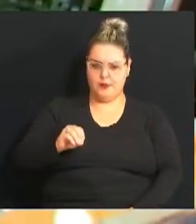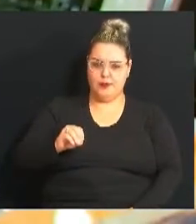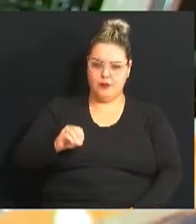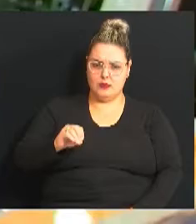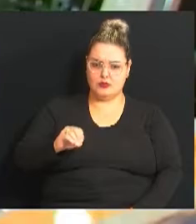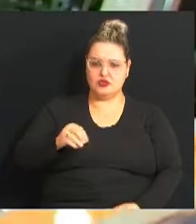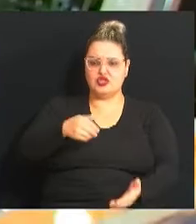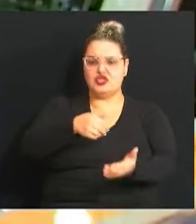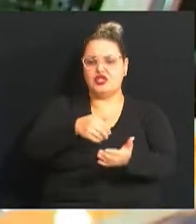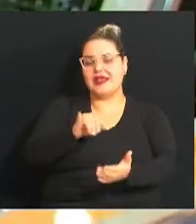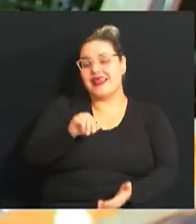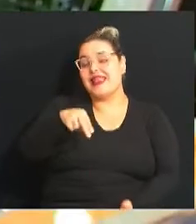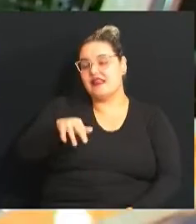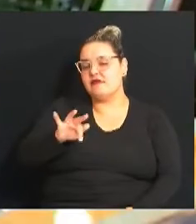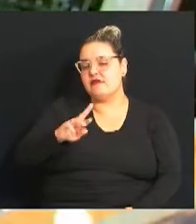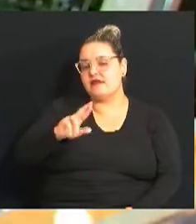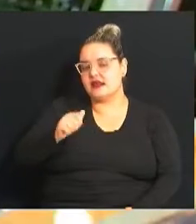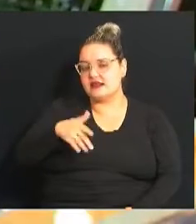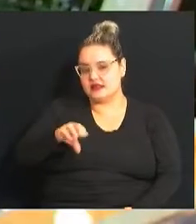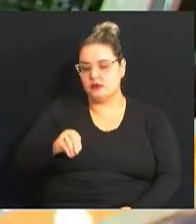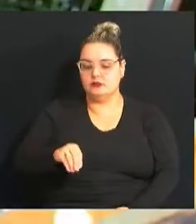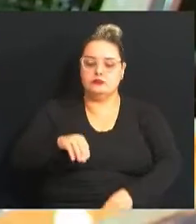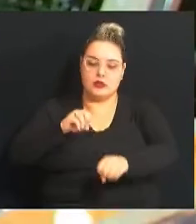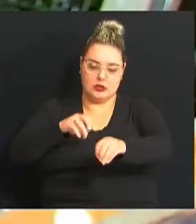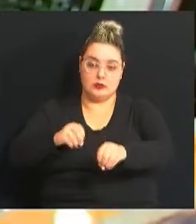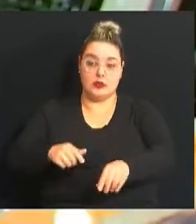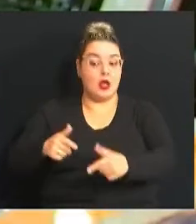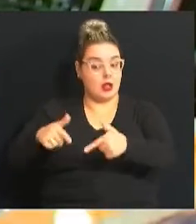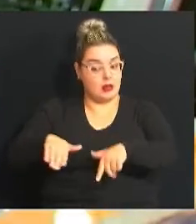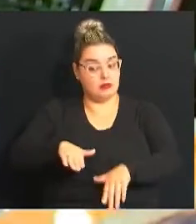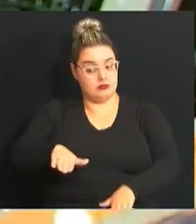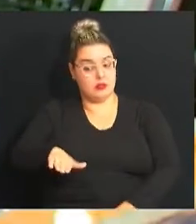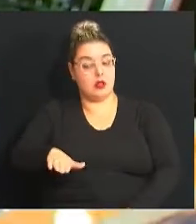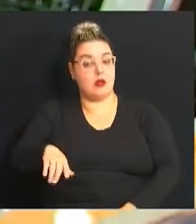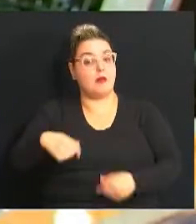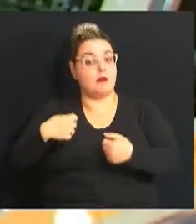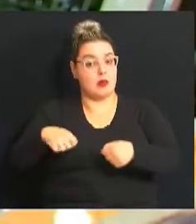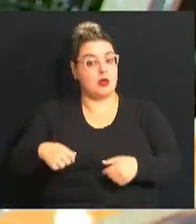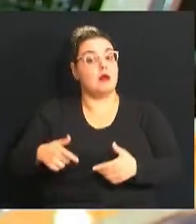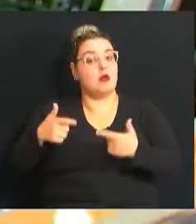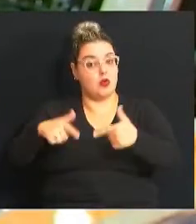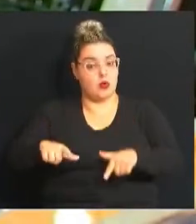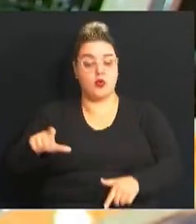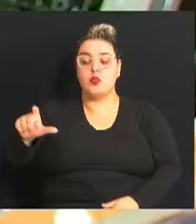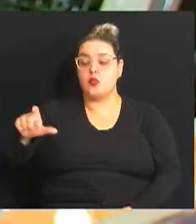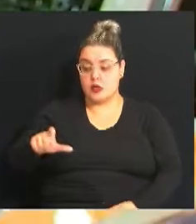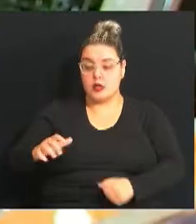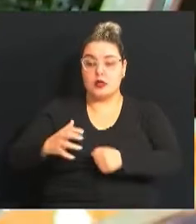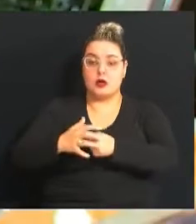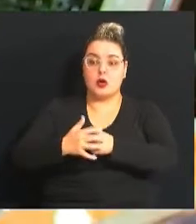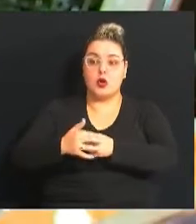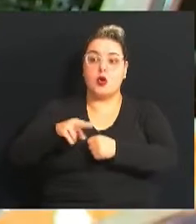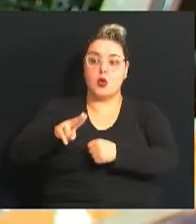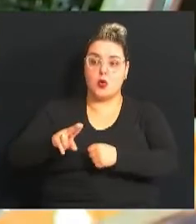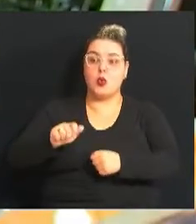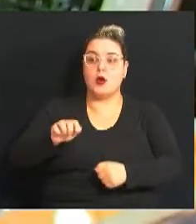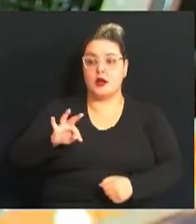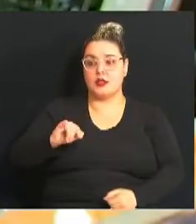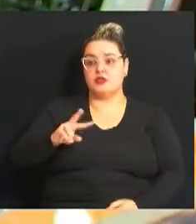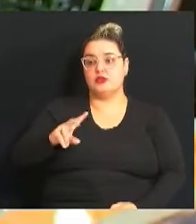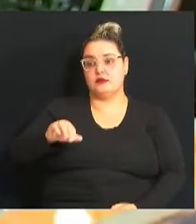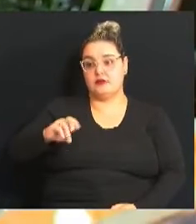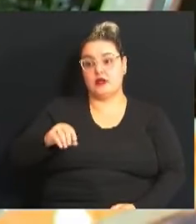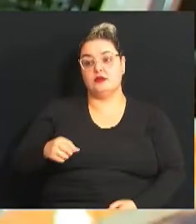pessoa entender que ali naquele ponto onde ela estacionou, ela deveria ter colocado ali o cartão digital ou ter ativado para o veículo